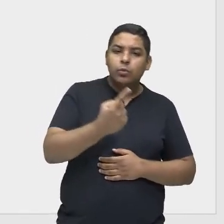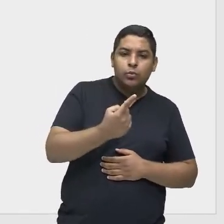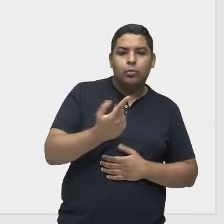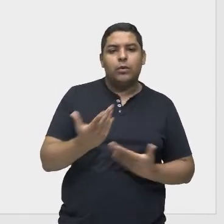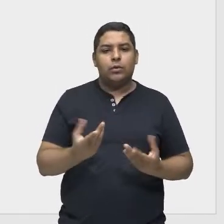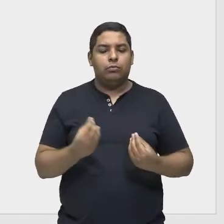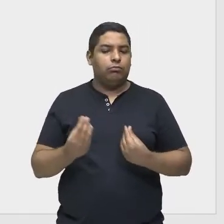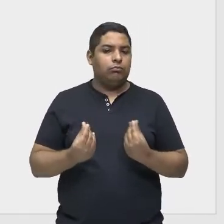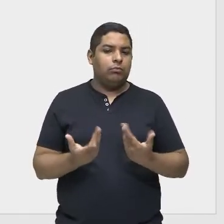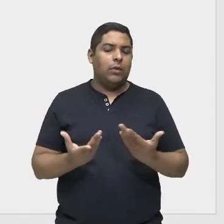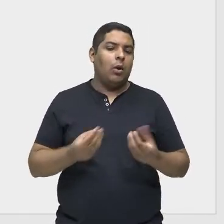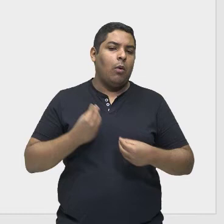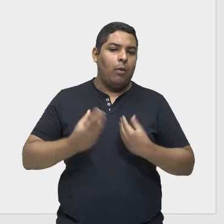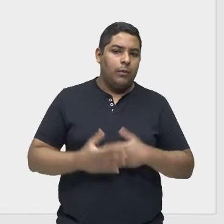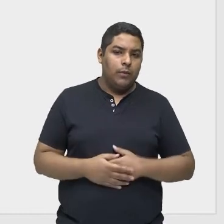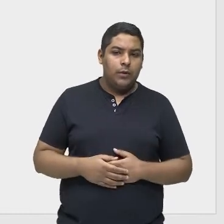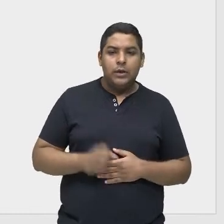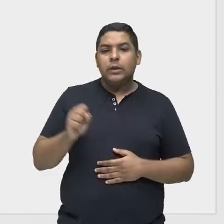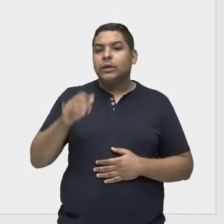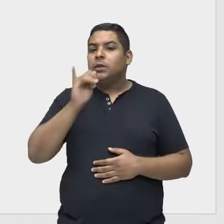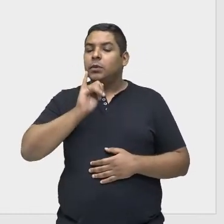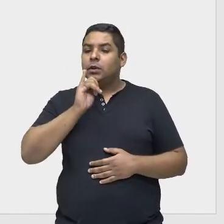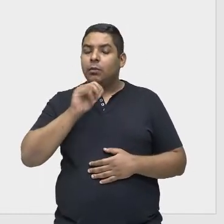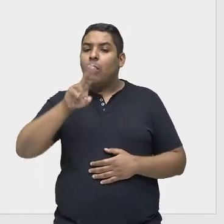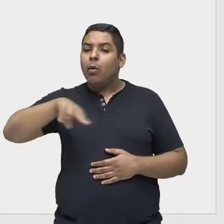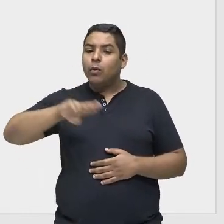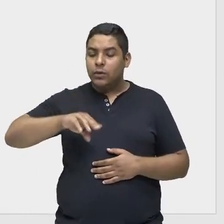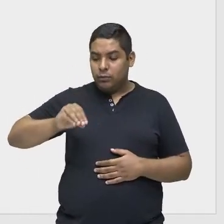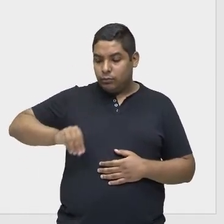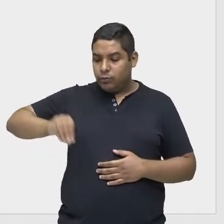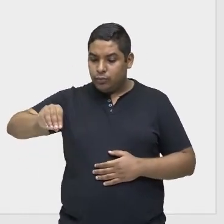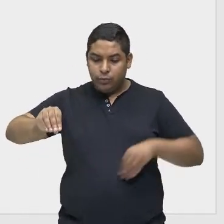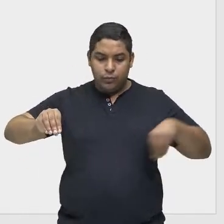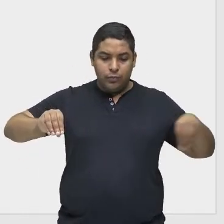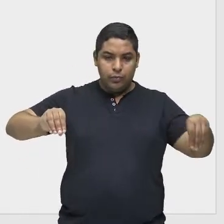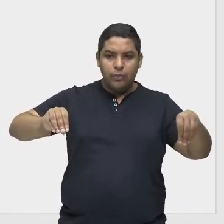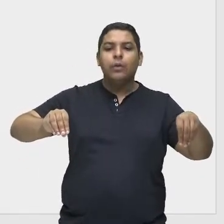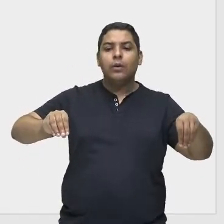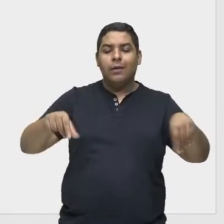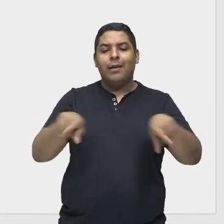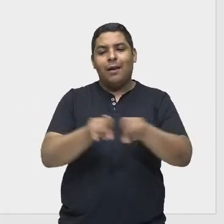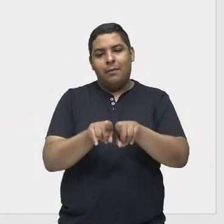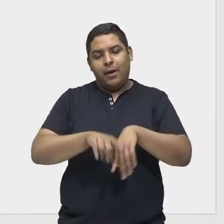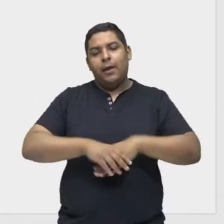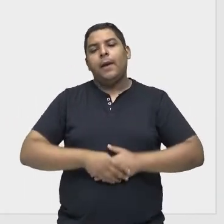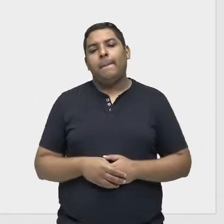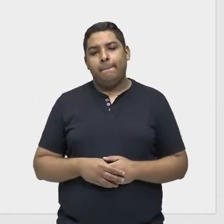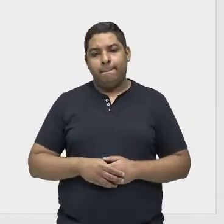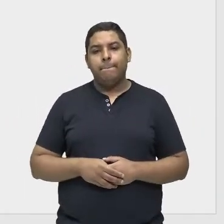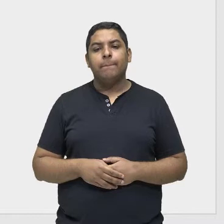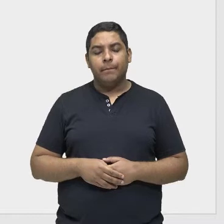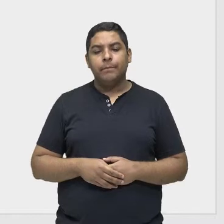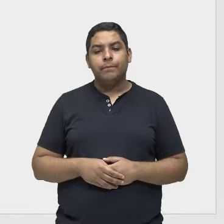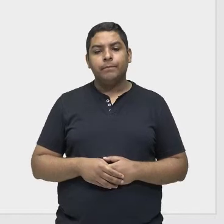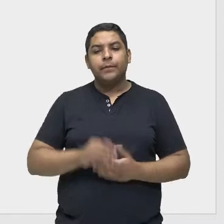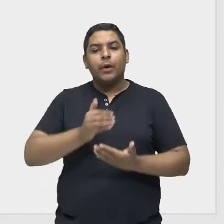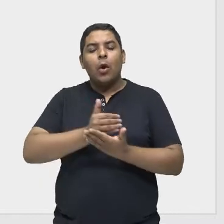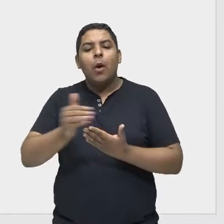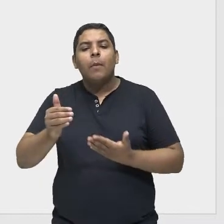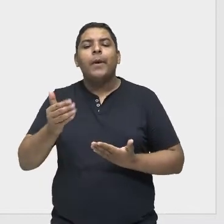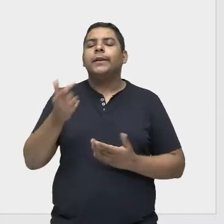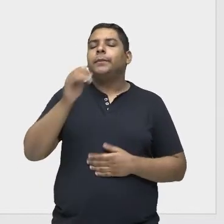as aberturas vão depender sempre de quais peças você vai escolher para movimentar. Tá? Então, vai depender